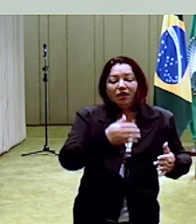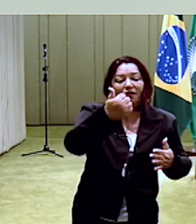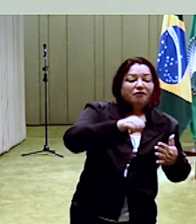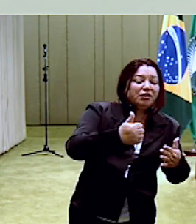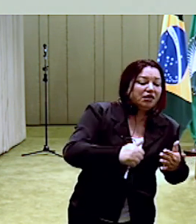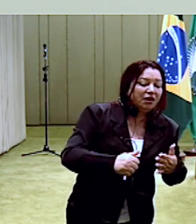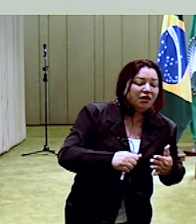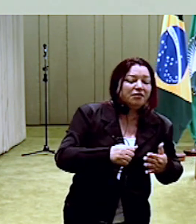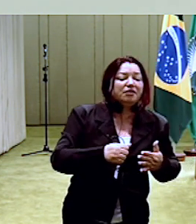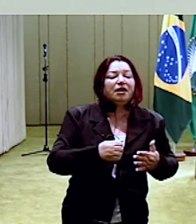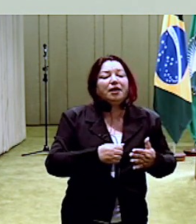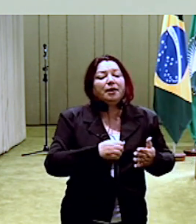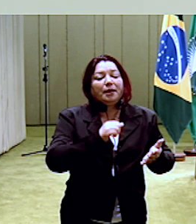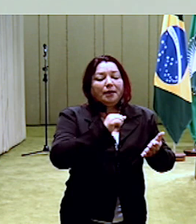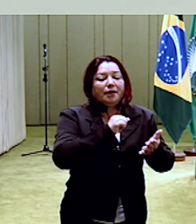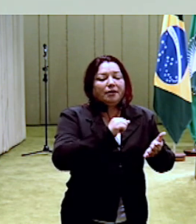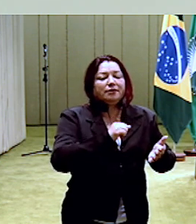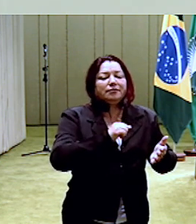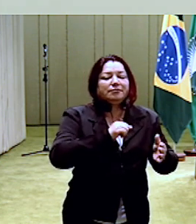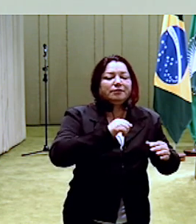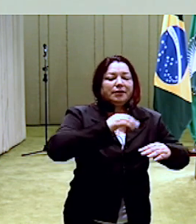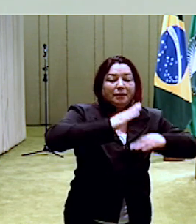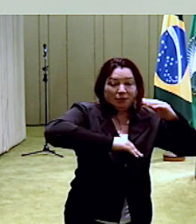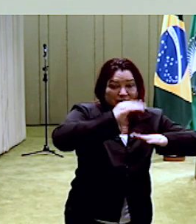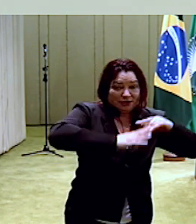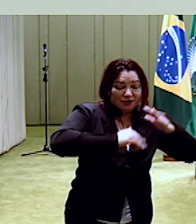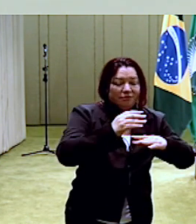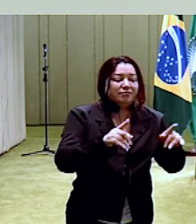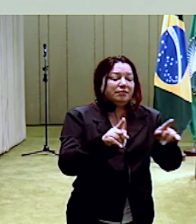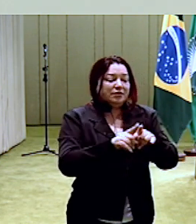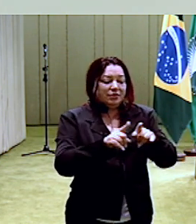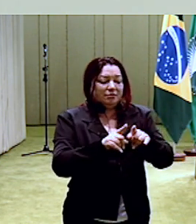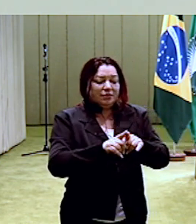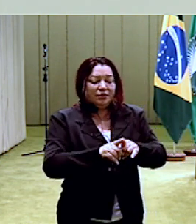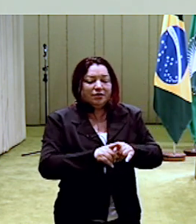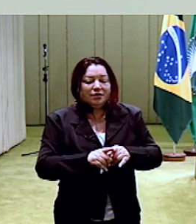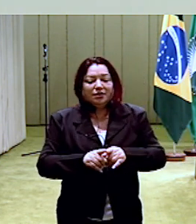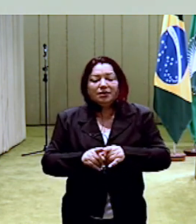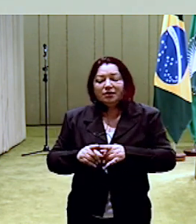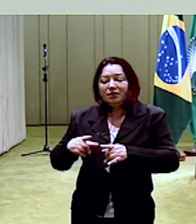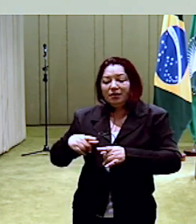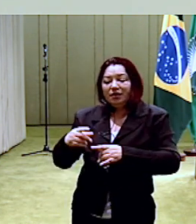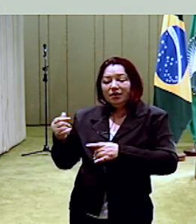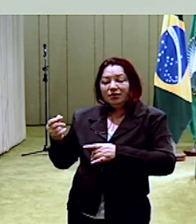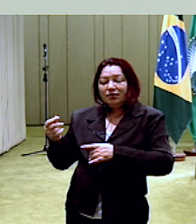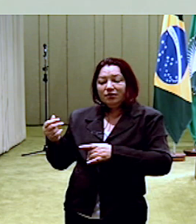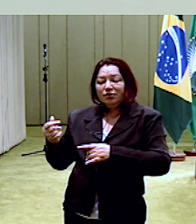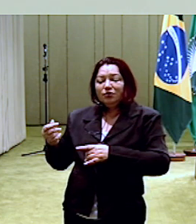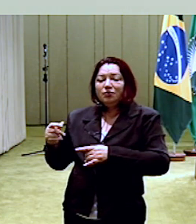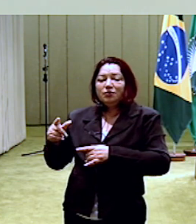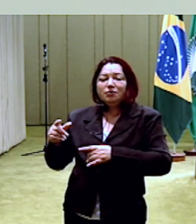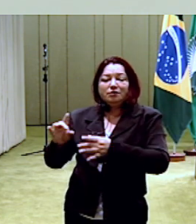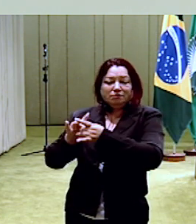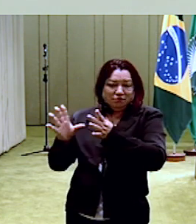a efetividade desses projetos, a gente já faz isso, e, por outro lado, a gente acessa diferentes bolsões de liquidez. Essa é uma